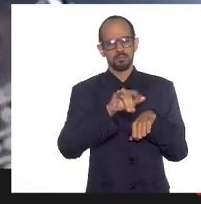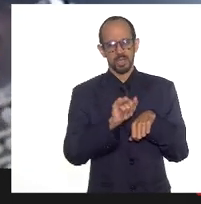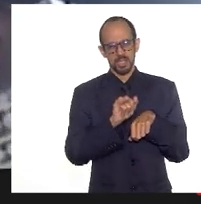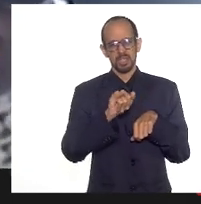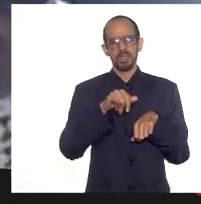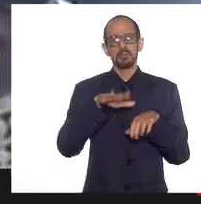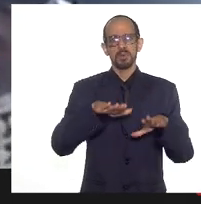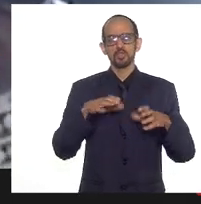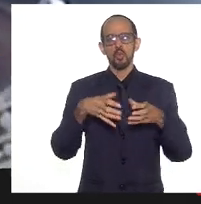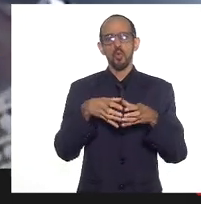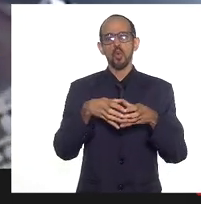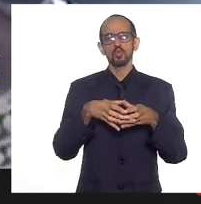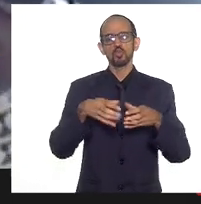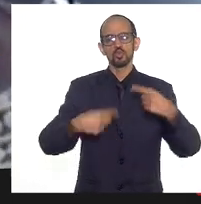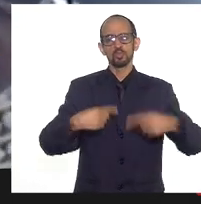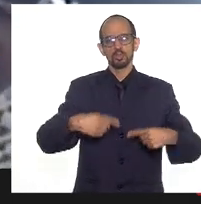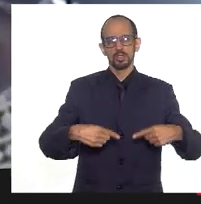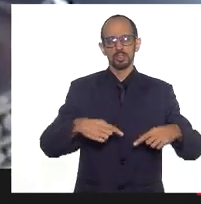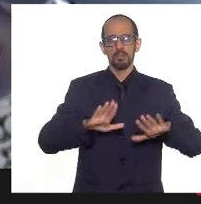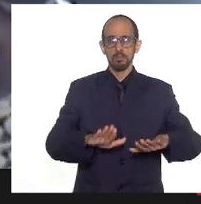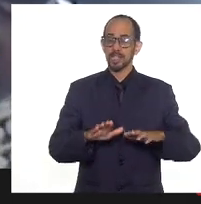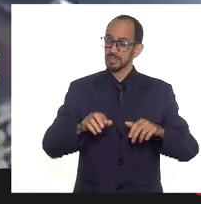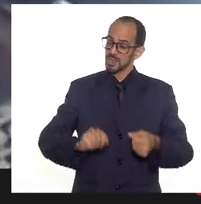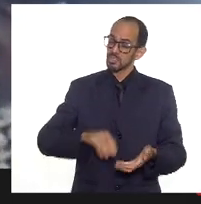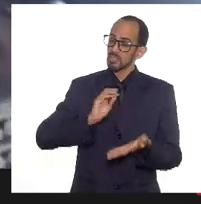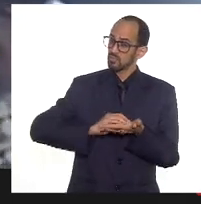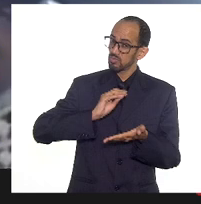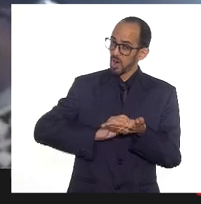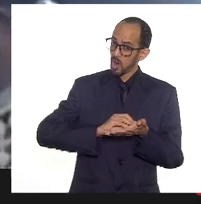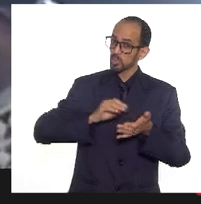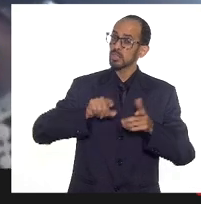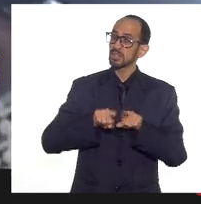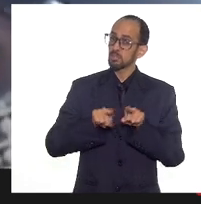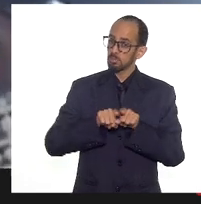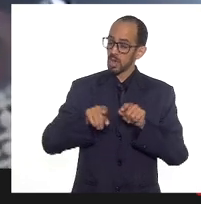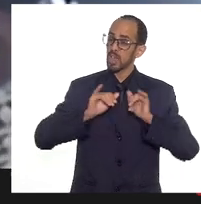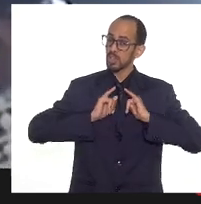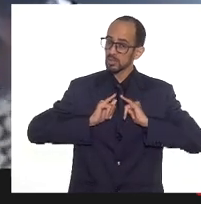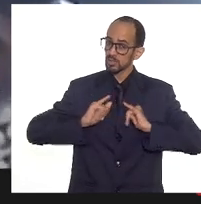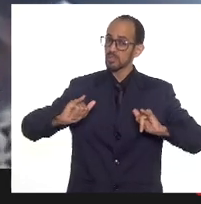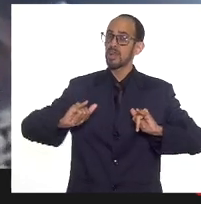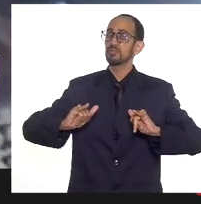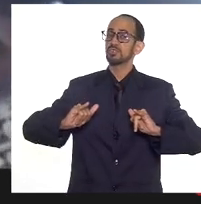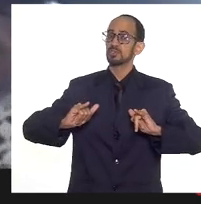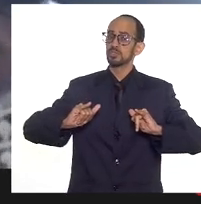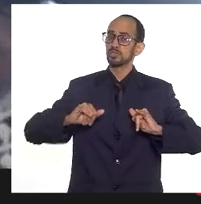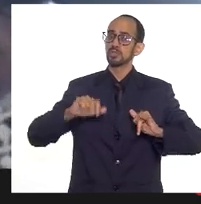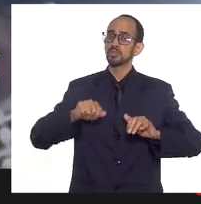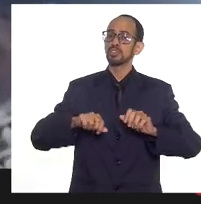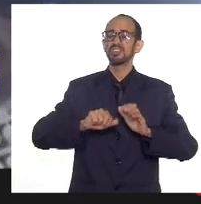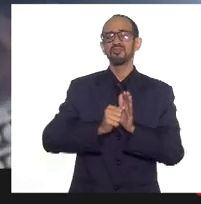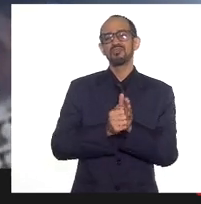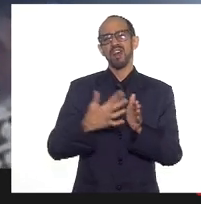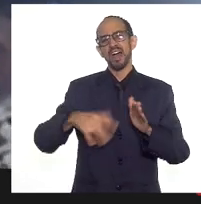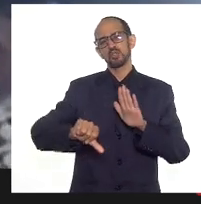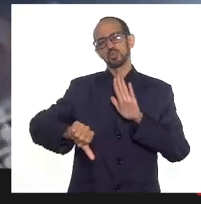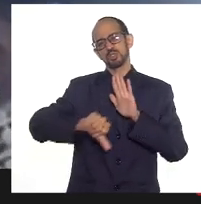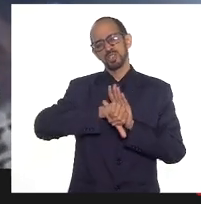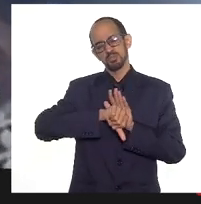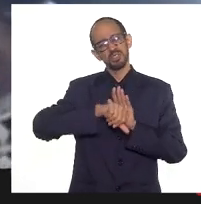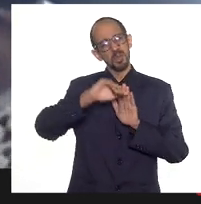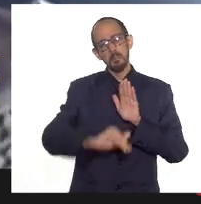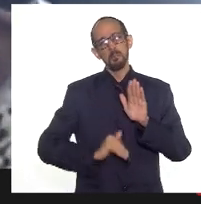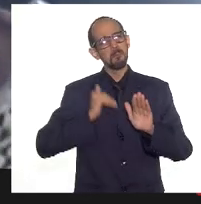A gente sabe que a subnotificação é uma prática comum em vários crimes, ainda mais nos casos que atingem